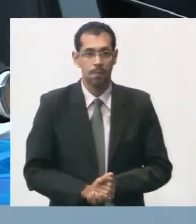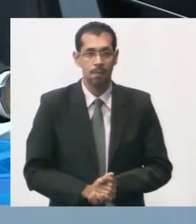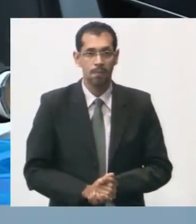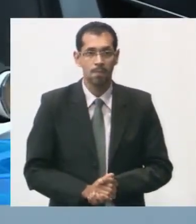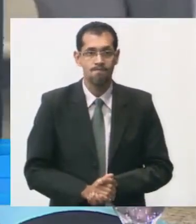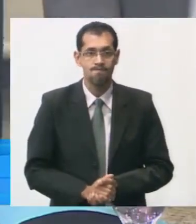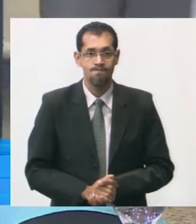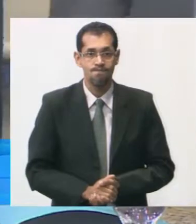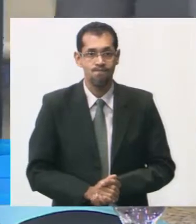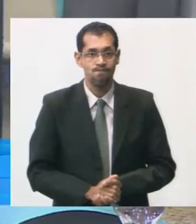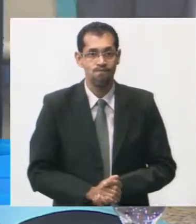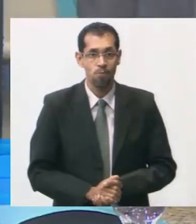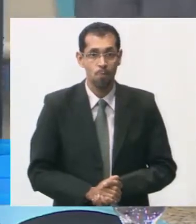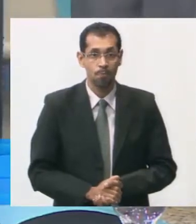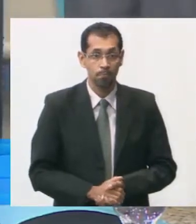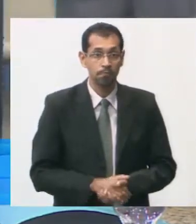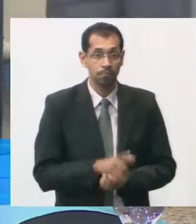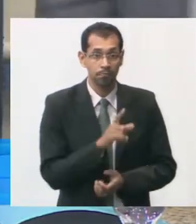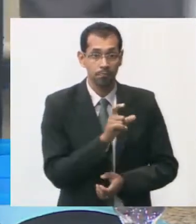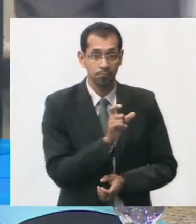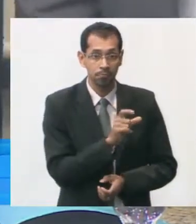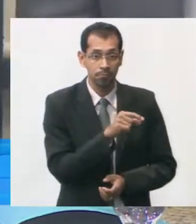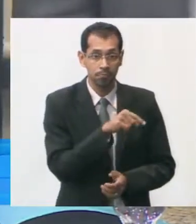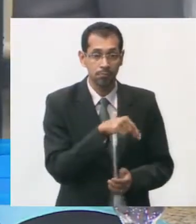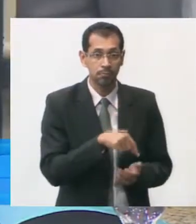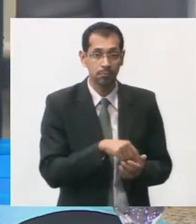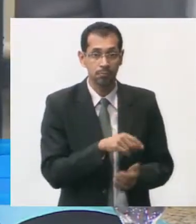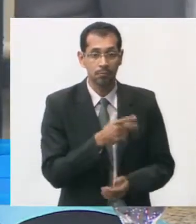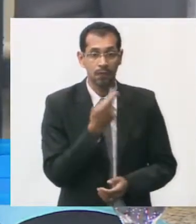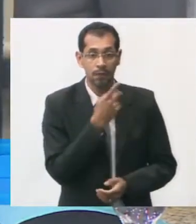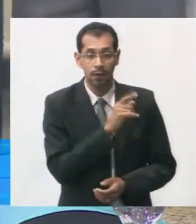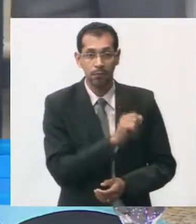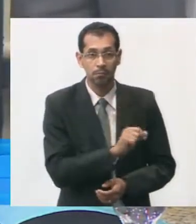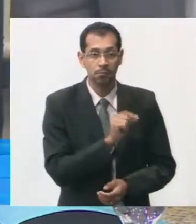A emenda dispõe sobre a história das pessoas que têm